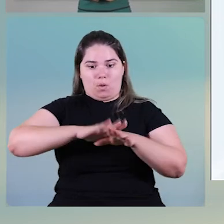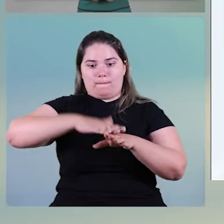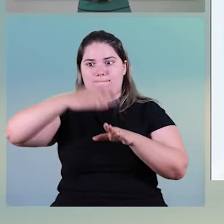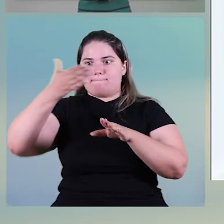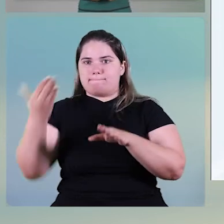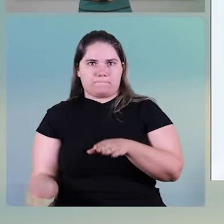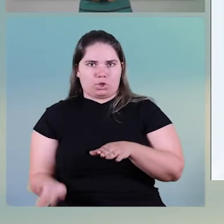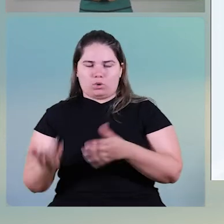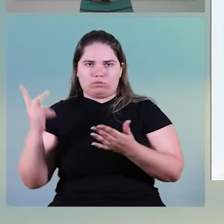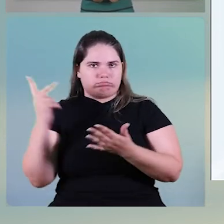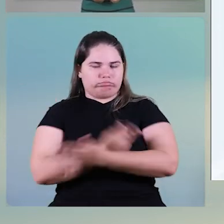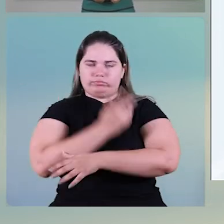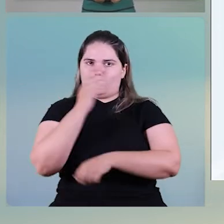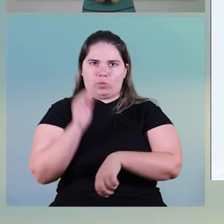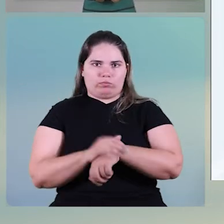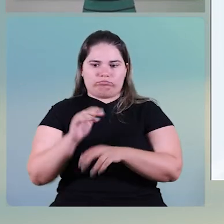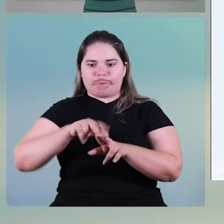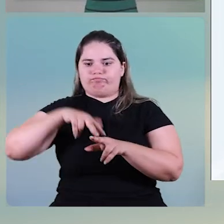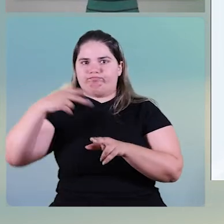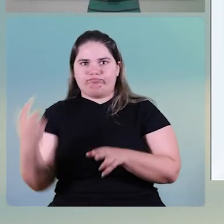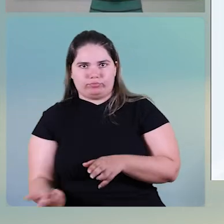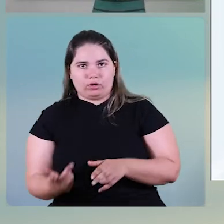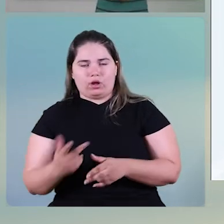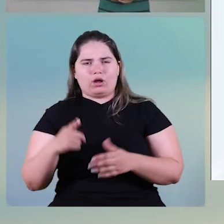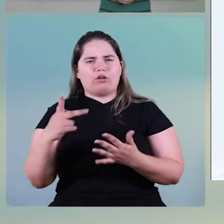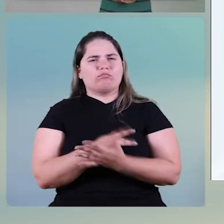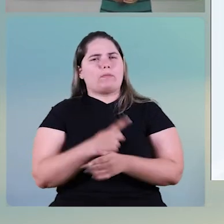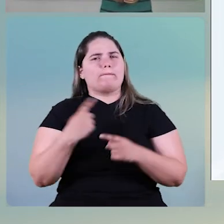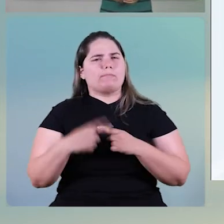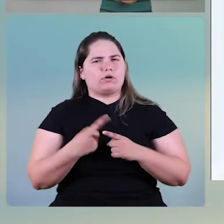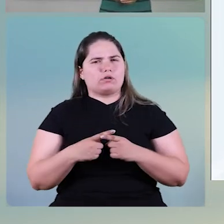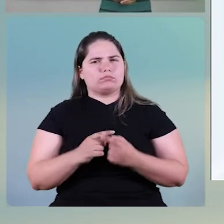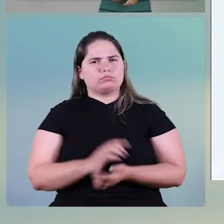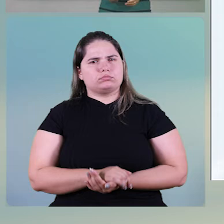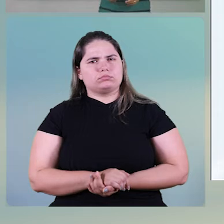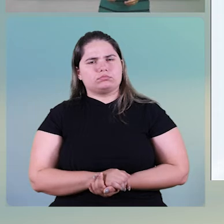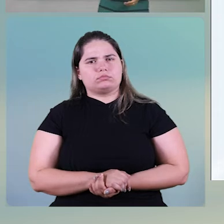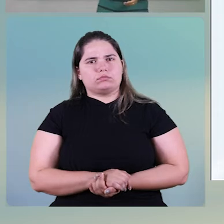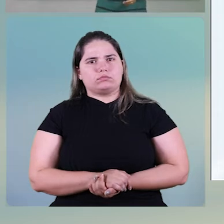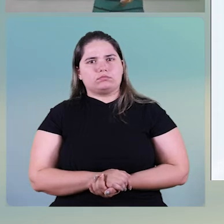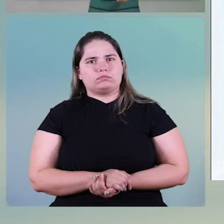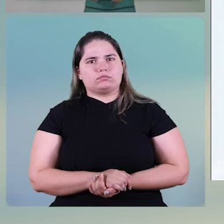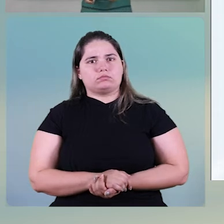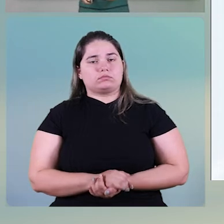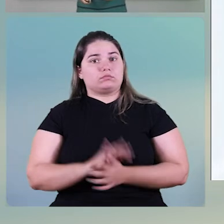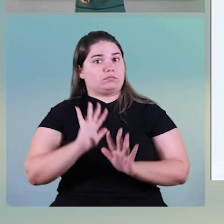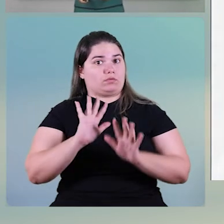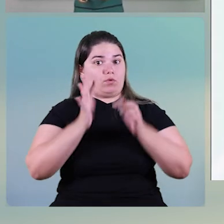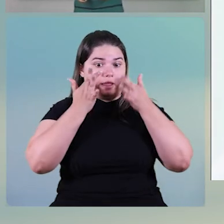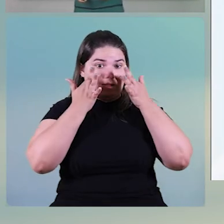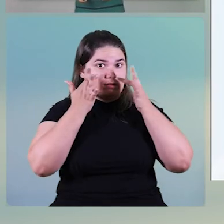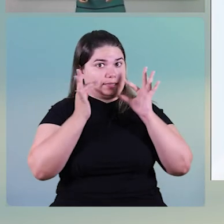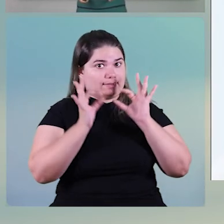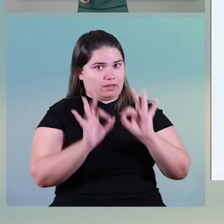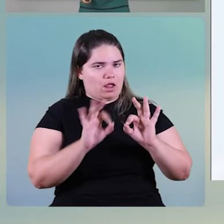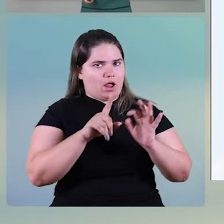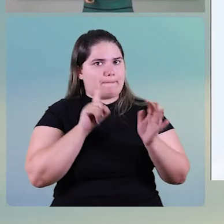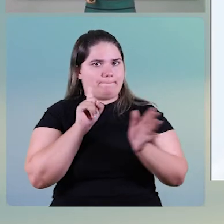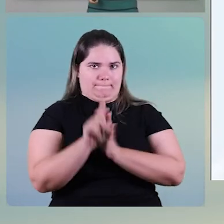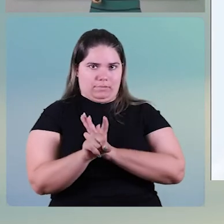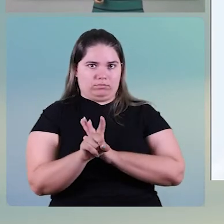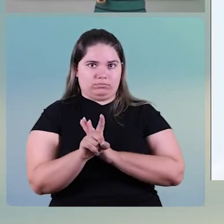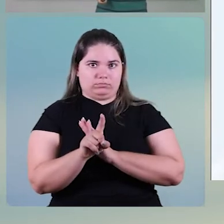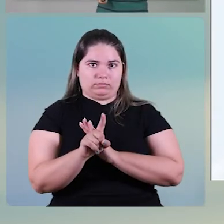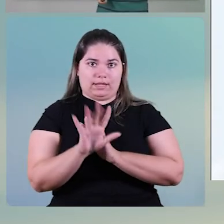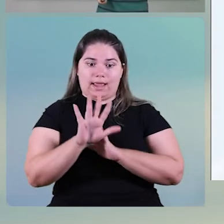solo simultaneamente. Por qual razão? Então, prestem bem atenção à questão, né?